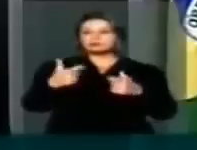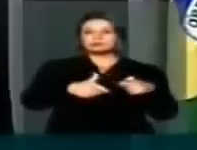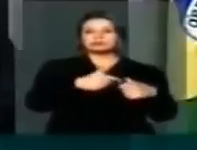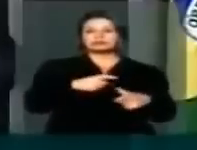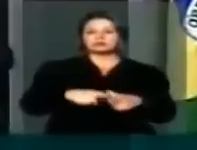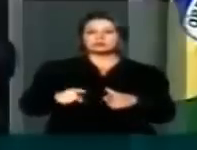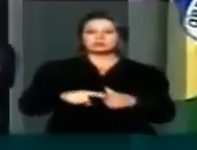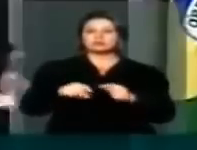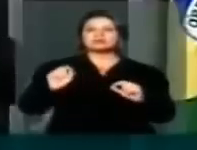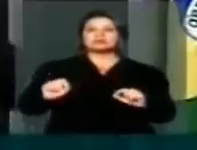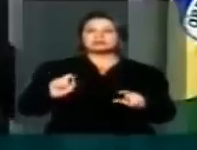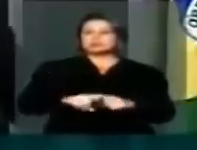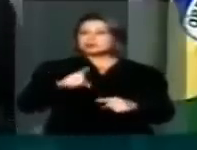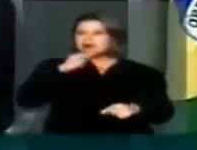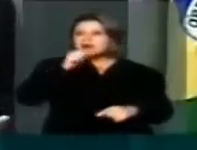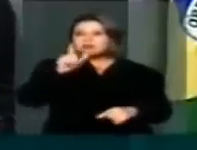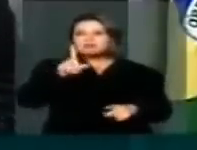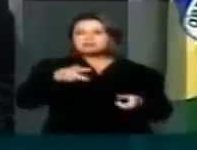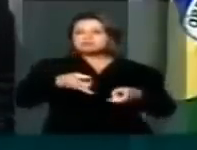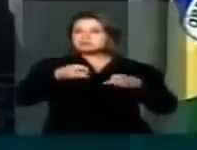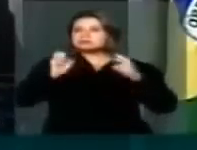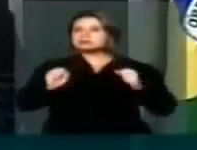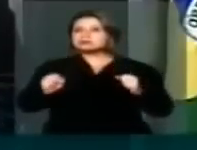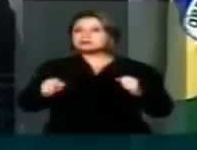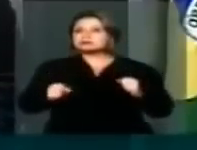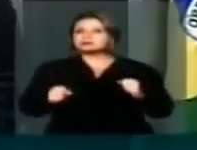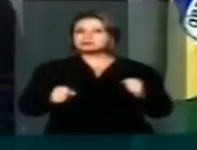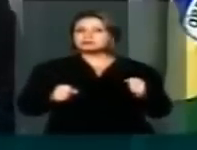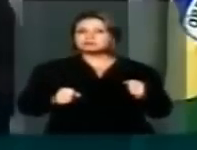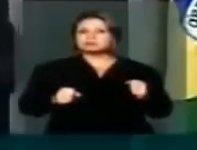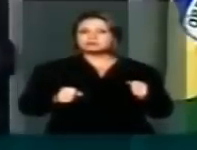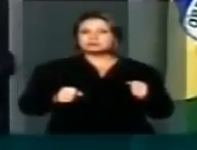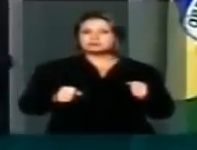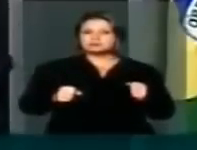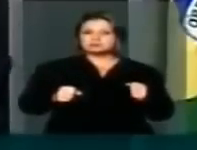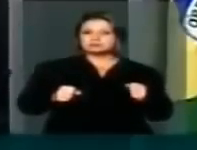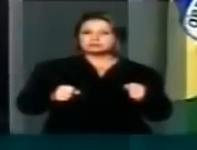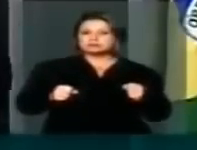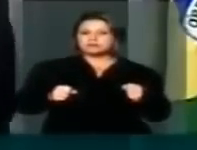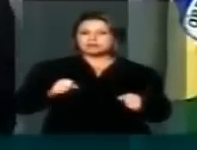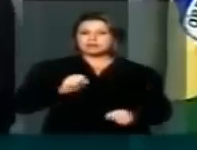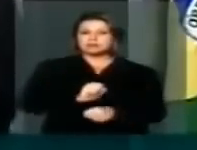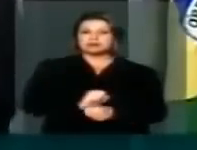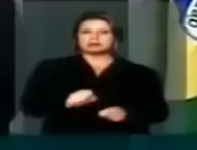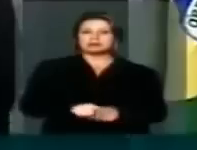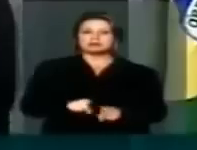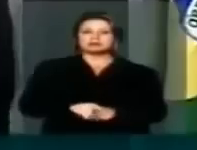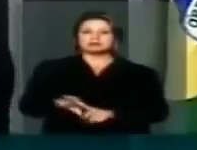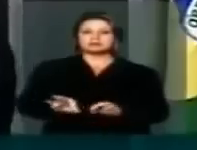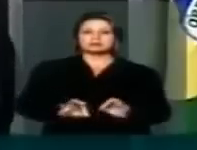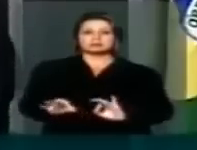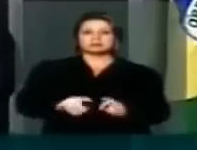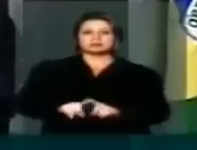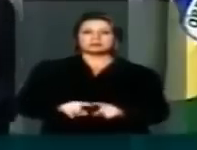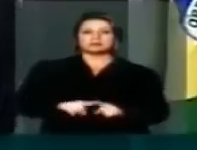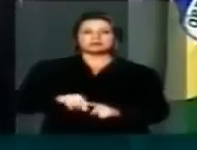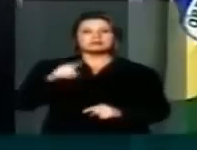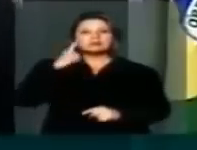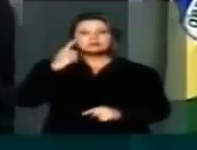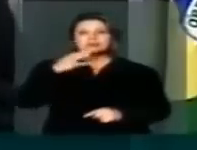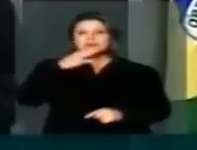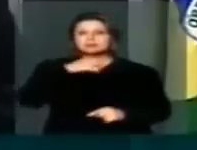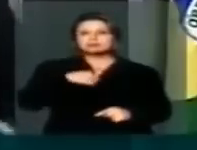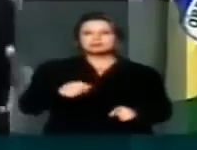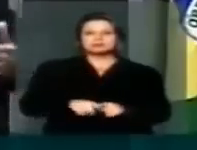casa. E será que só ela não percebe isso? Tire esse olhar que ela tem de